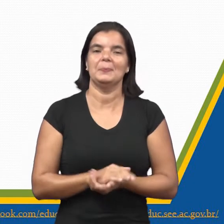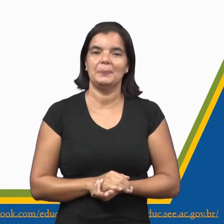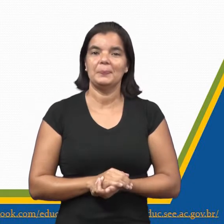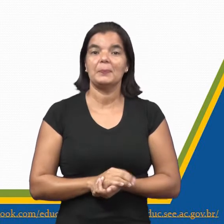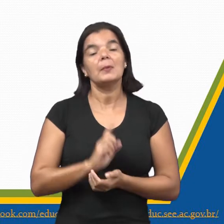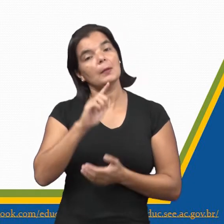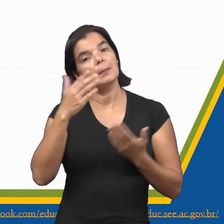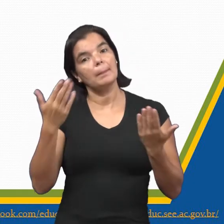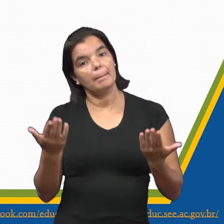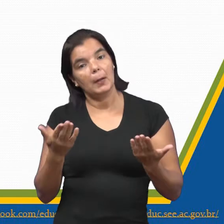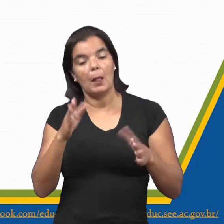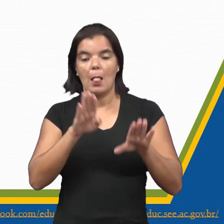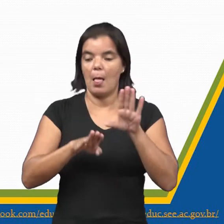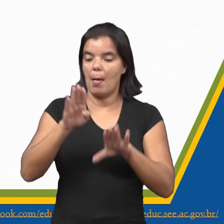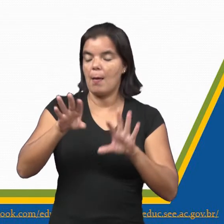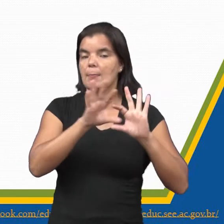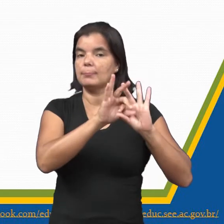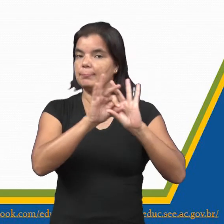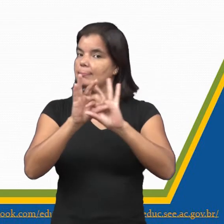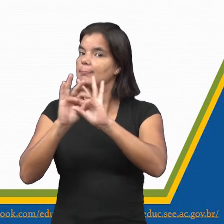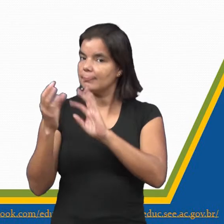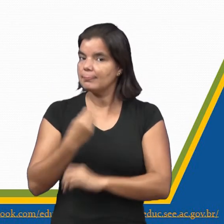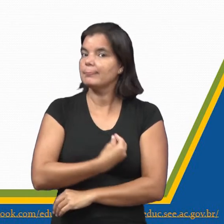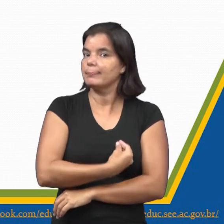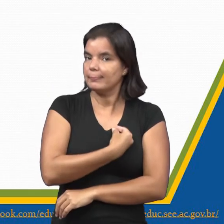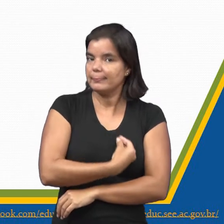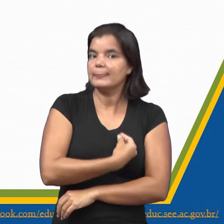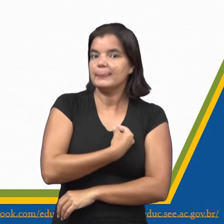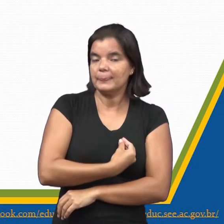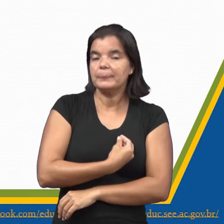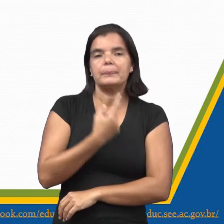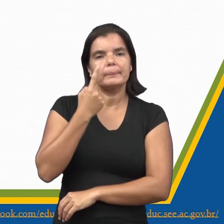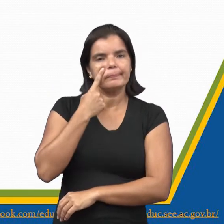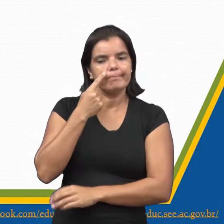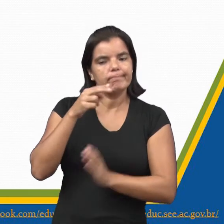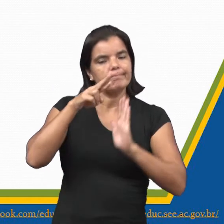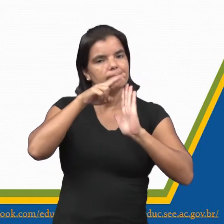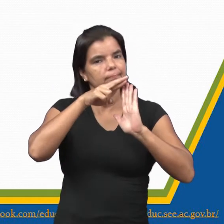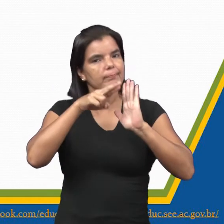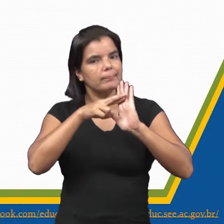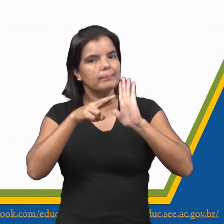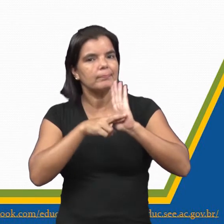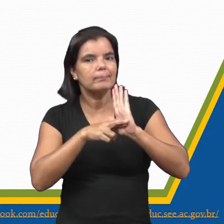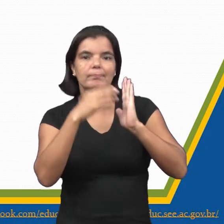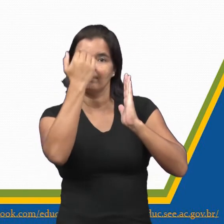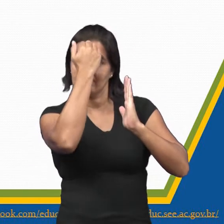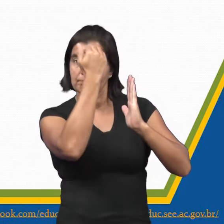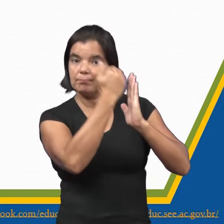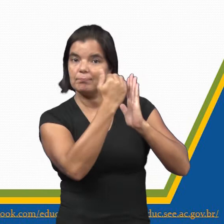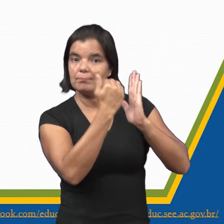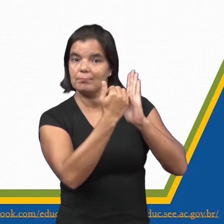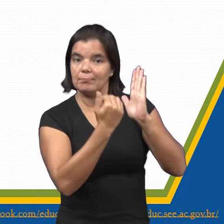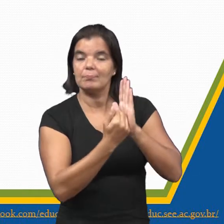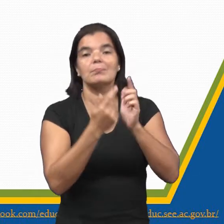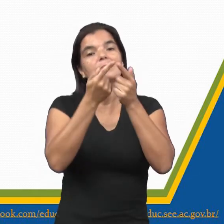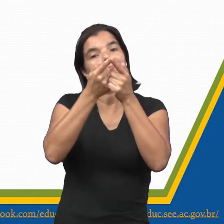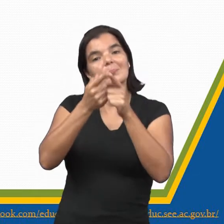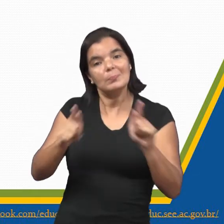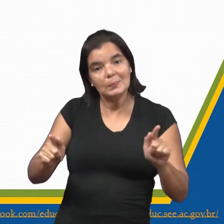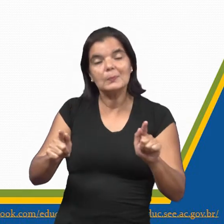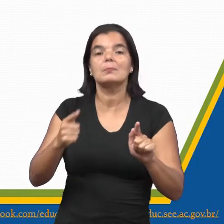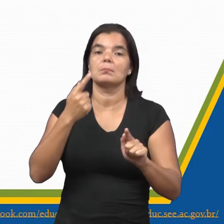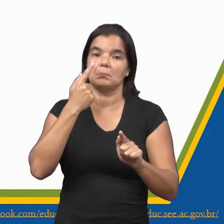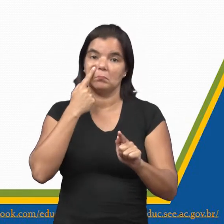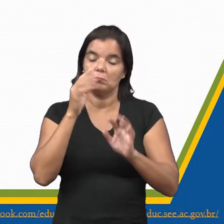No entanto, de acordo com o contexto no qual estamos inseridos, devemos seguir as regras e normas impostas pela gramática, seja